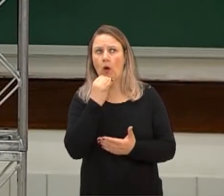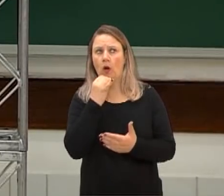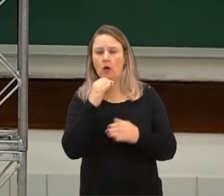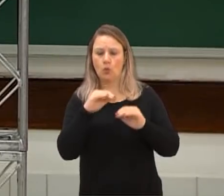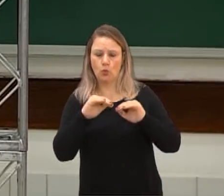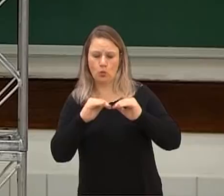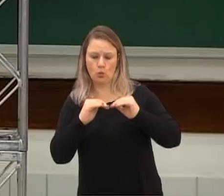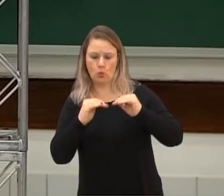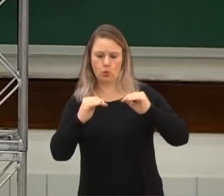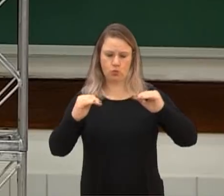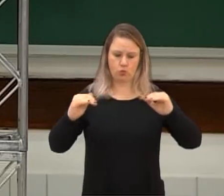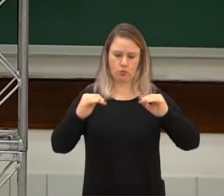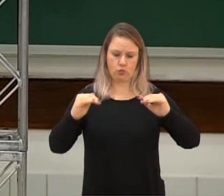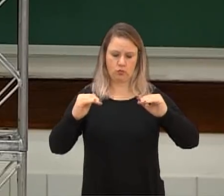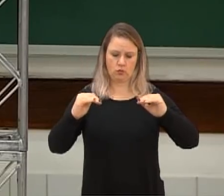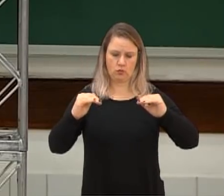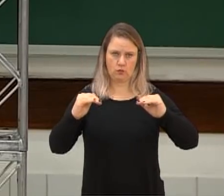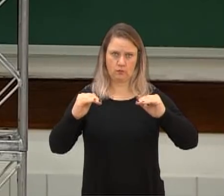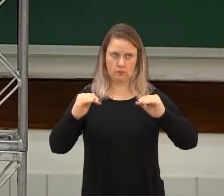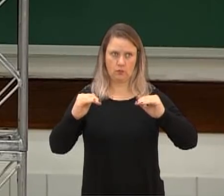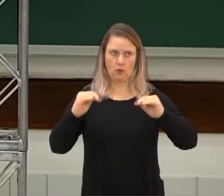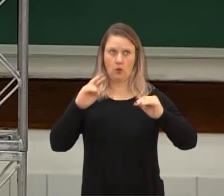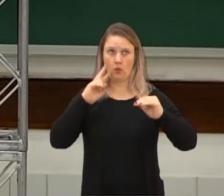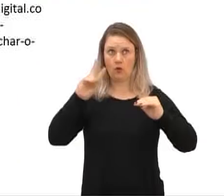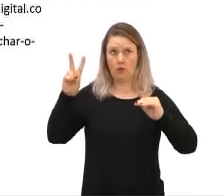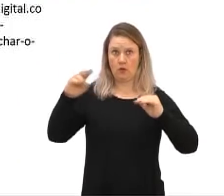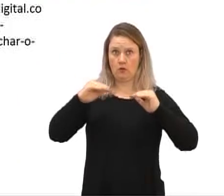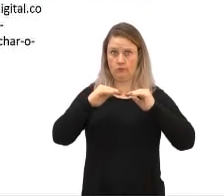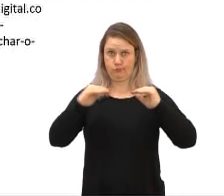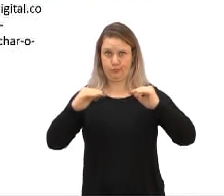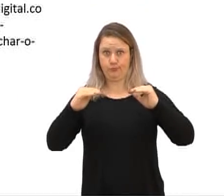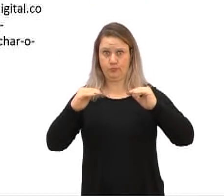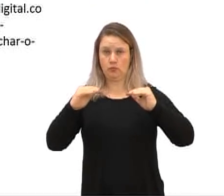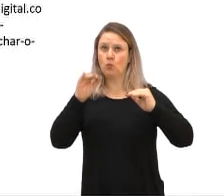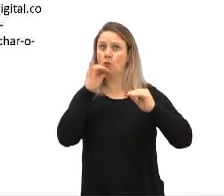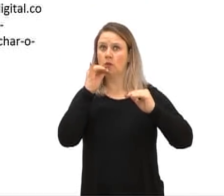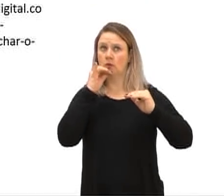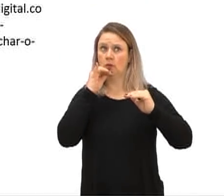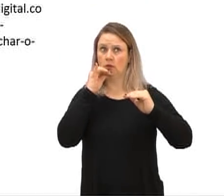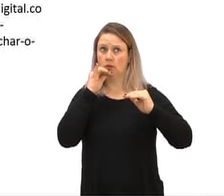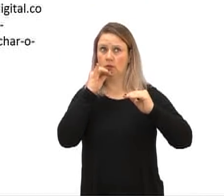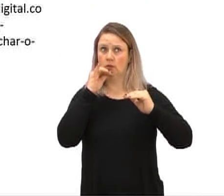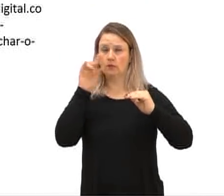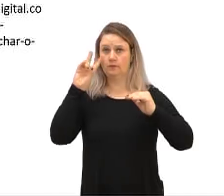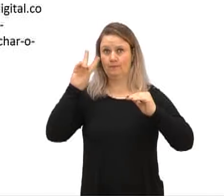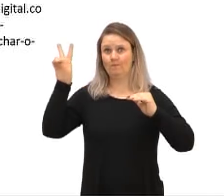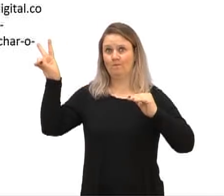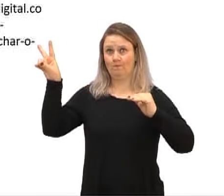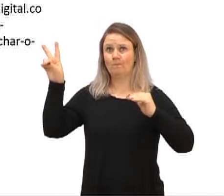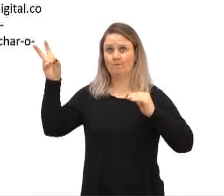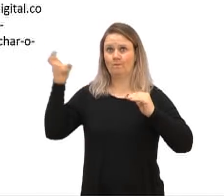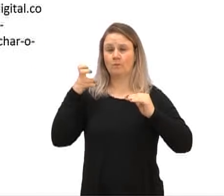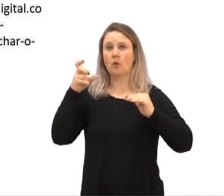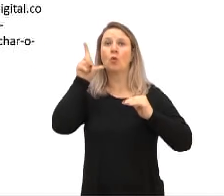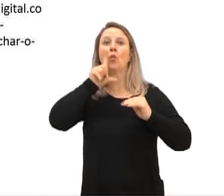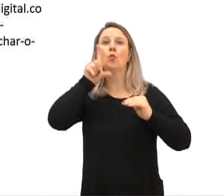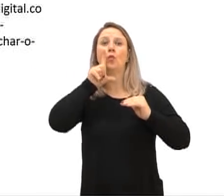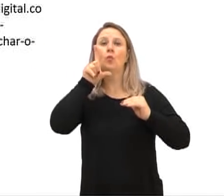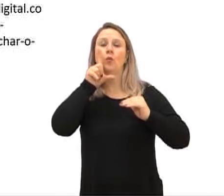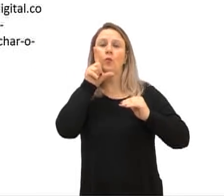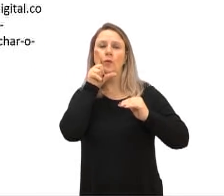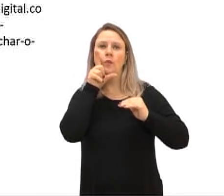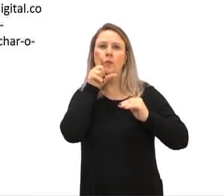fenda na superfície da Terra, como eu trouxe um exemplo aqui para vocês, que é a falha de St. Andrews, que fica nos Estados Unidos,